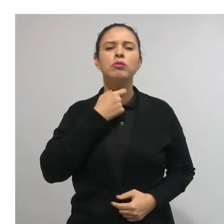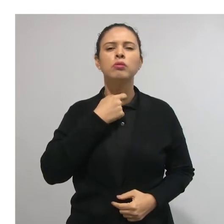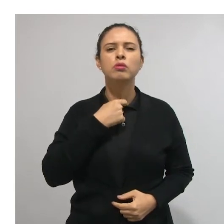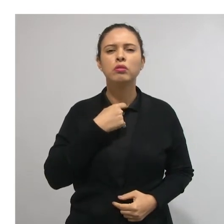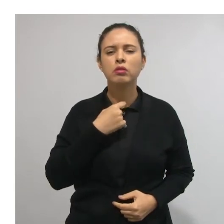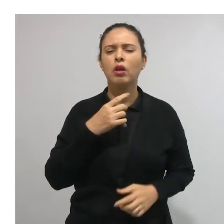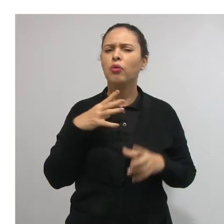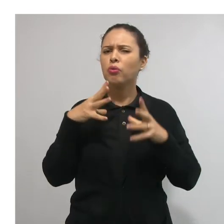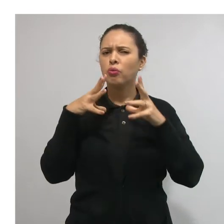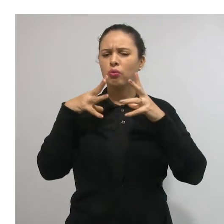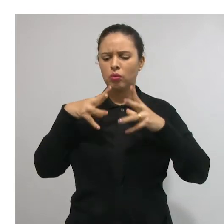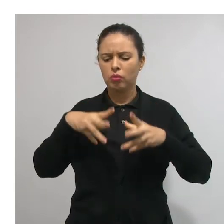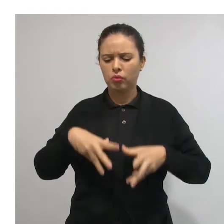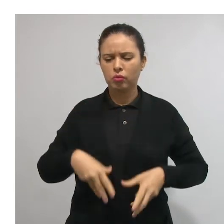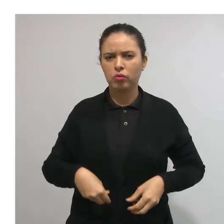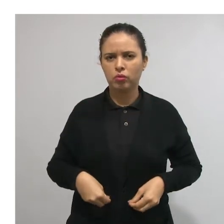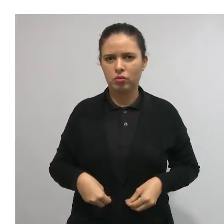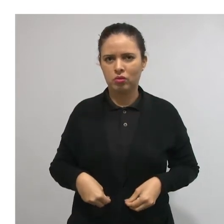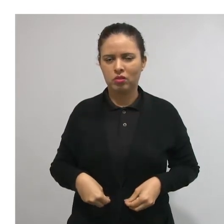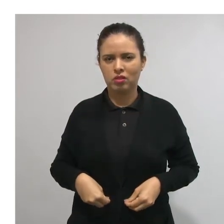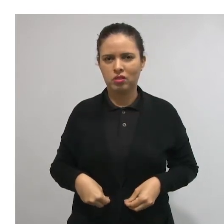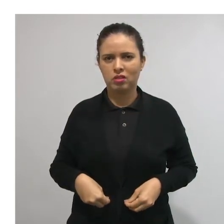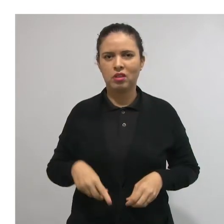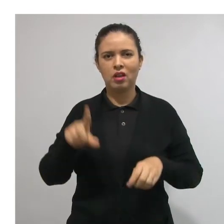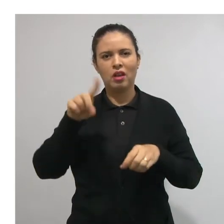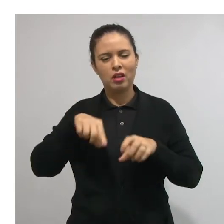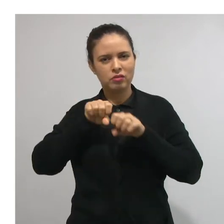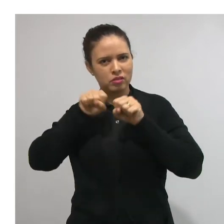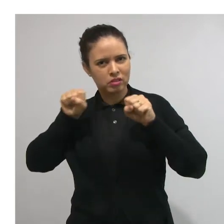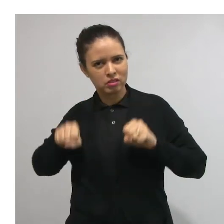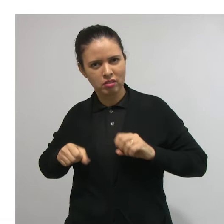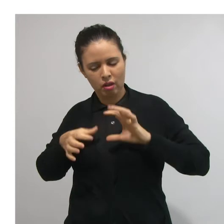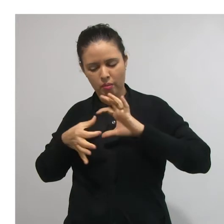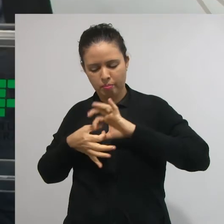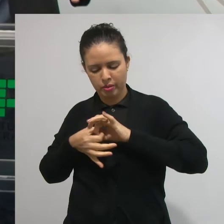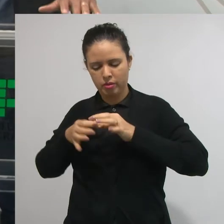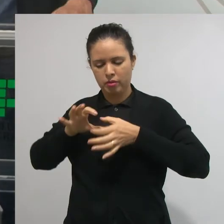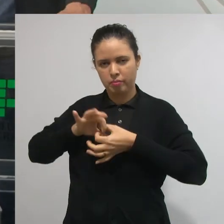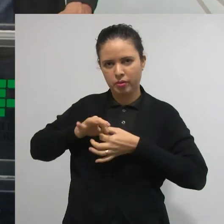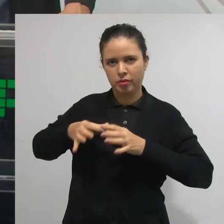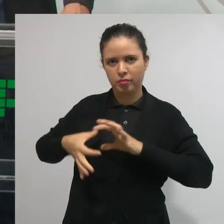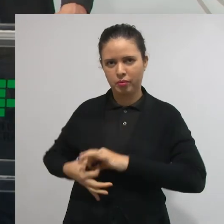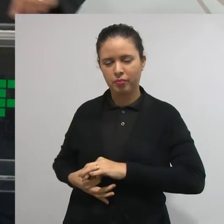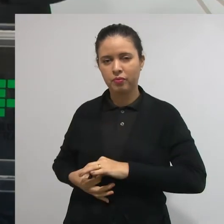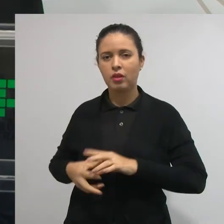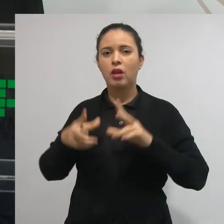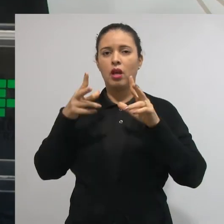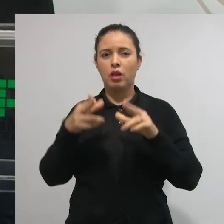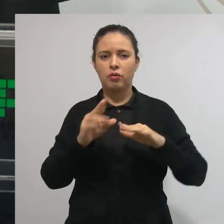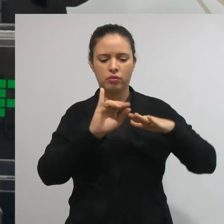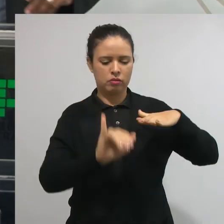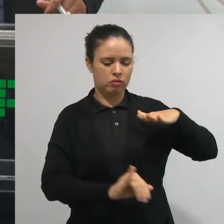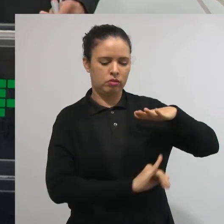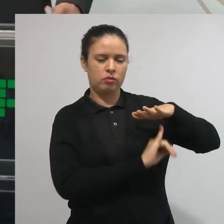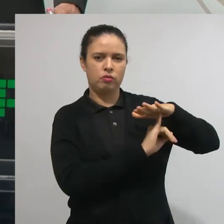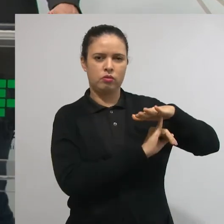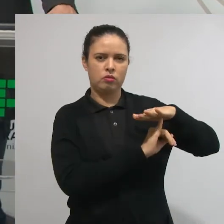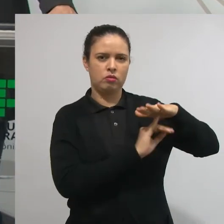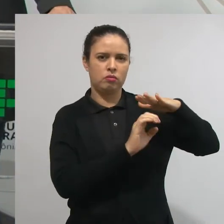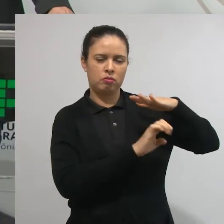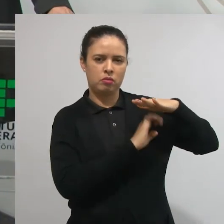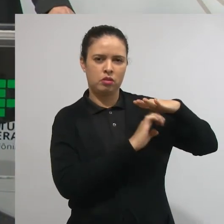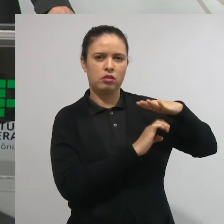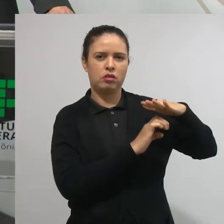os intestinos, tudo é um sistema. Qual é a relação disso aqui com as organizações?